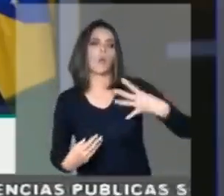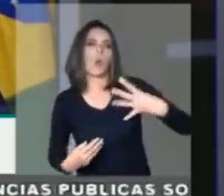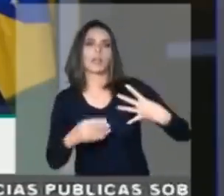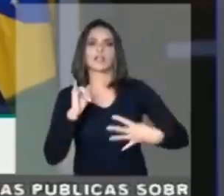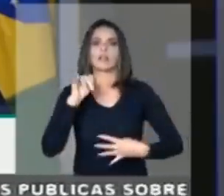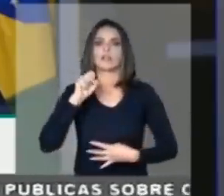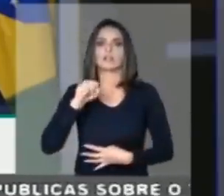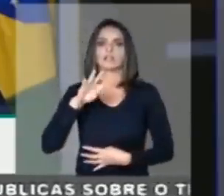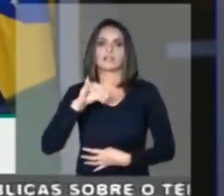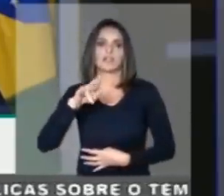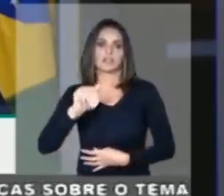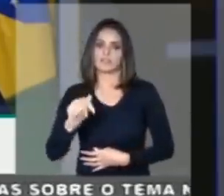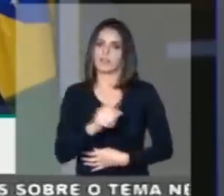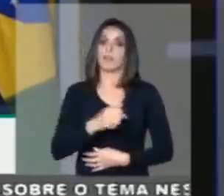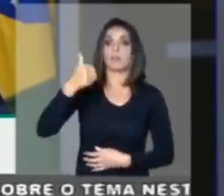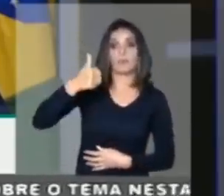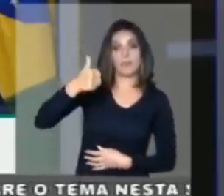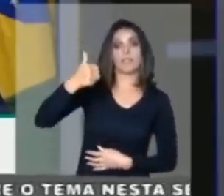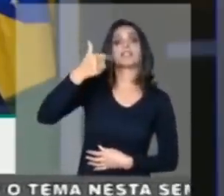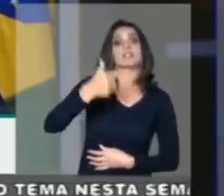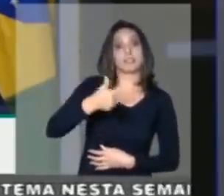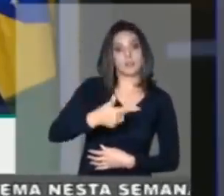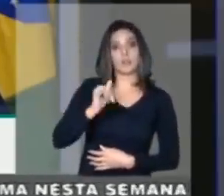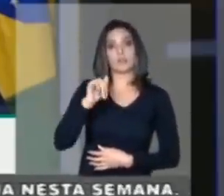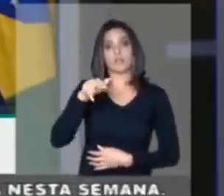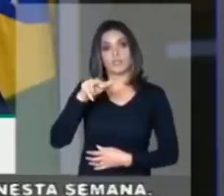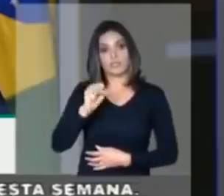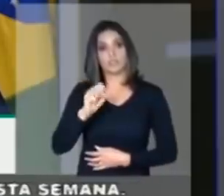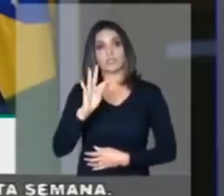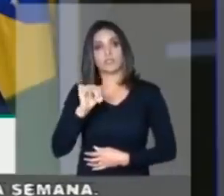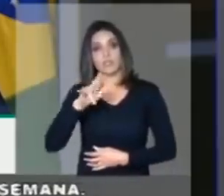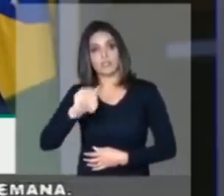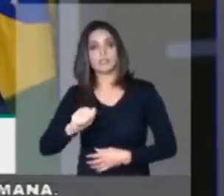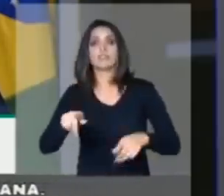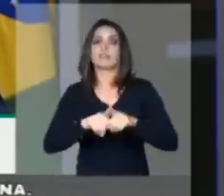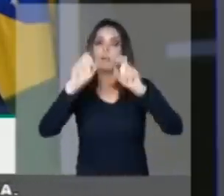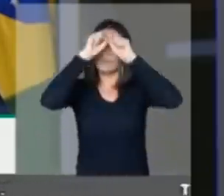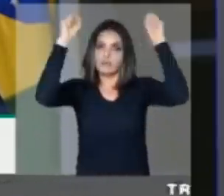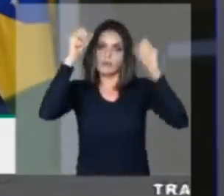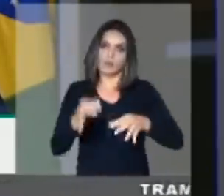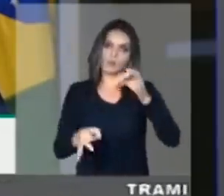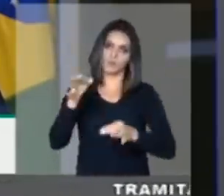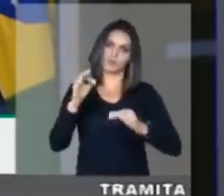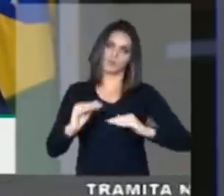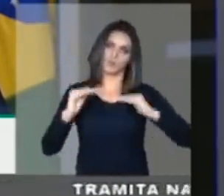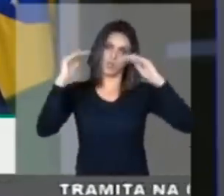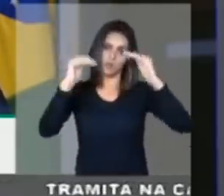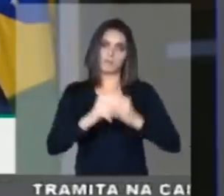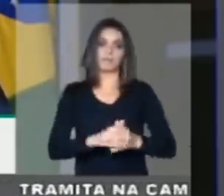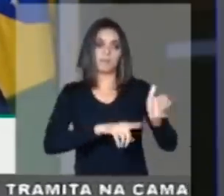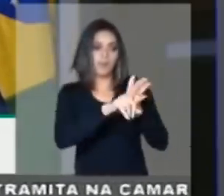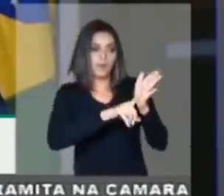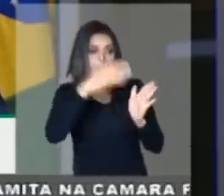Que existe a primeira instância, segunda instância e tribunais superiores. Só se analisa a prova, só se analisa a matéria